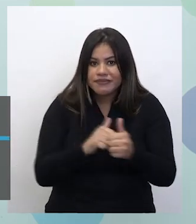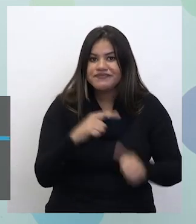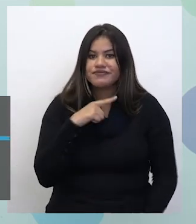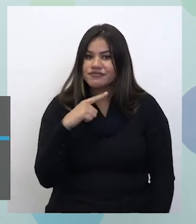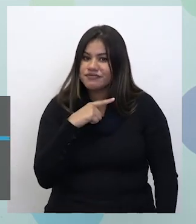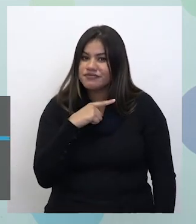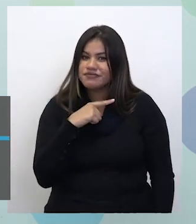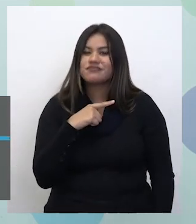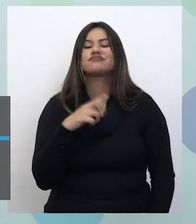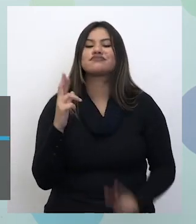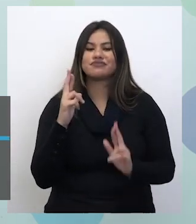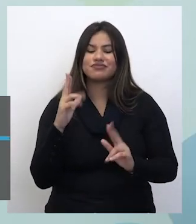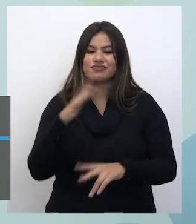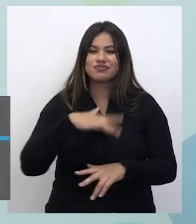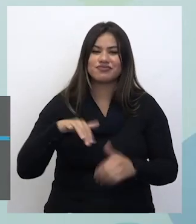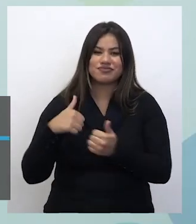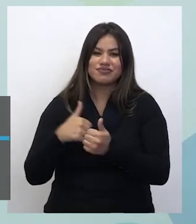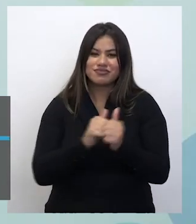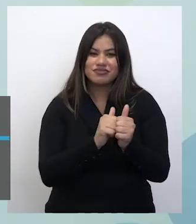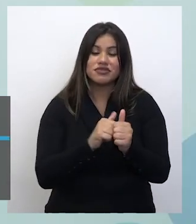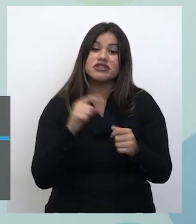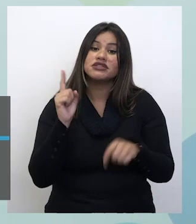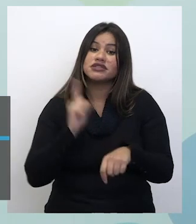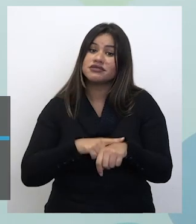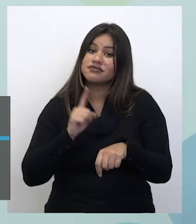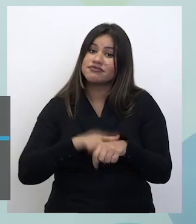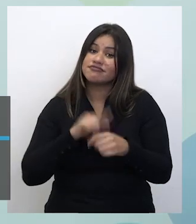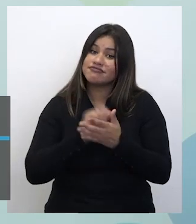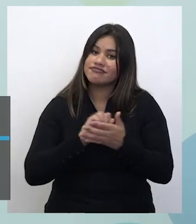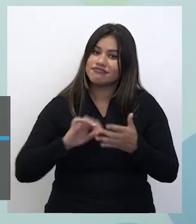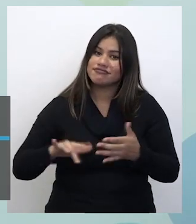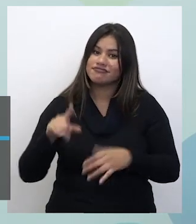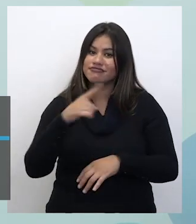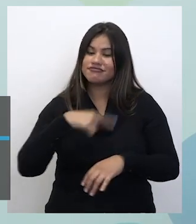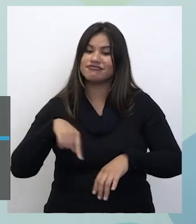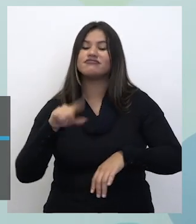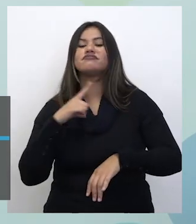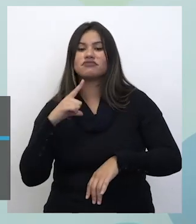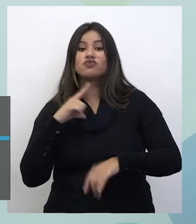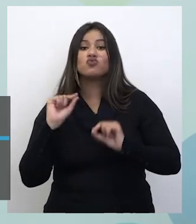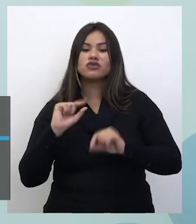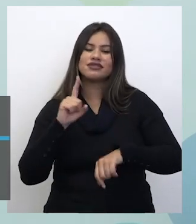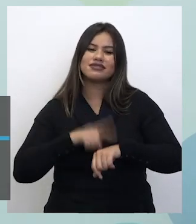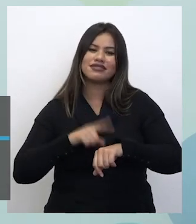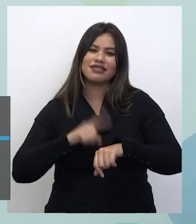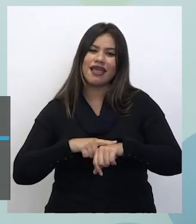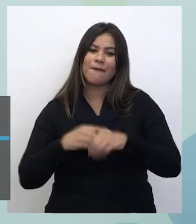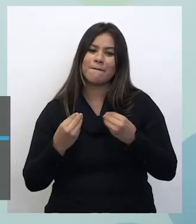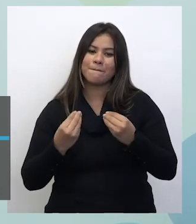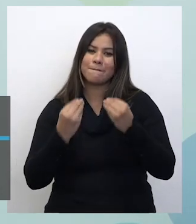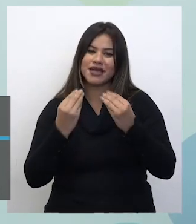Eu espero que todo mundo esteja acompanhando e na hora da atividade, a gente vai dar um tempo também para a gente poder pegar um pouco